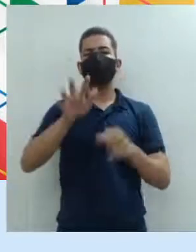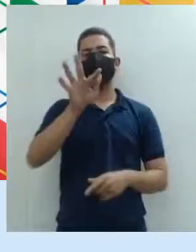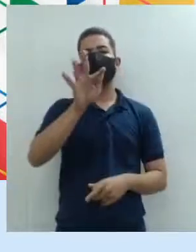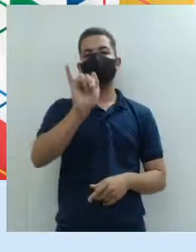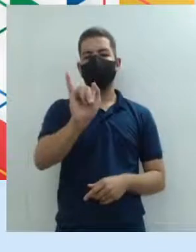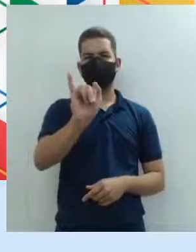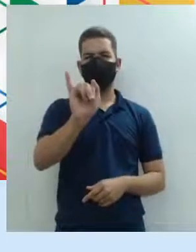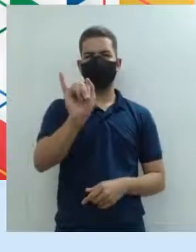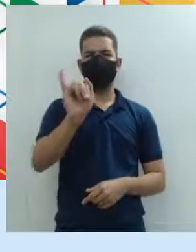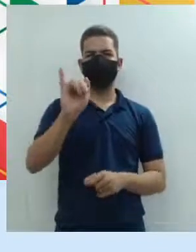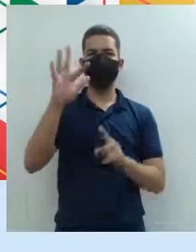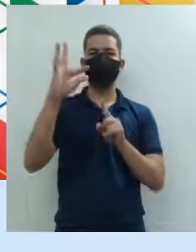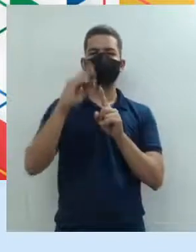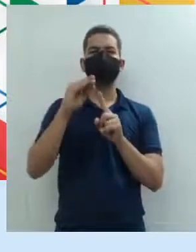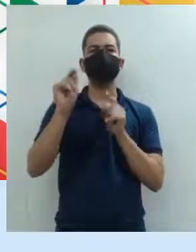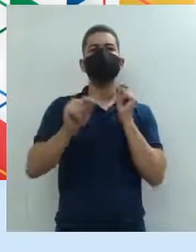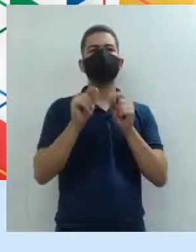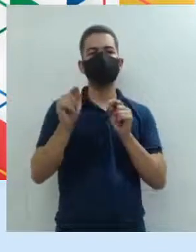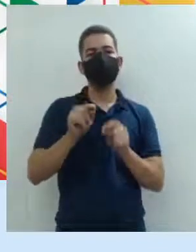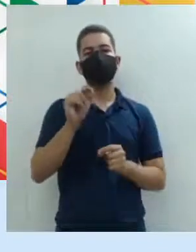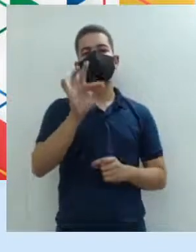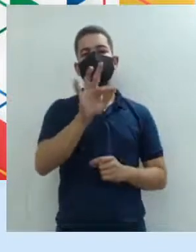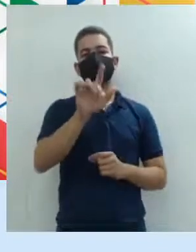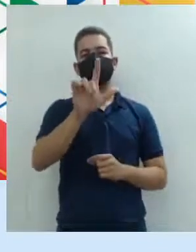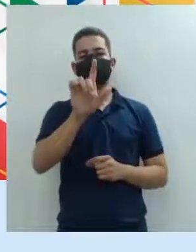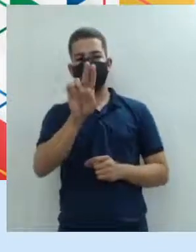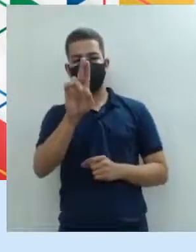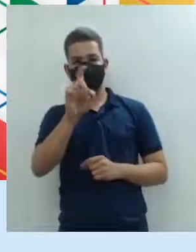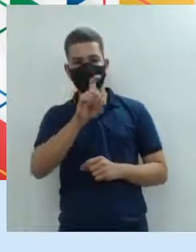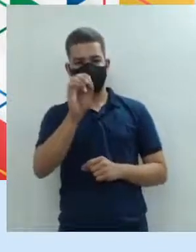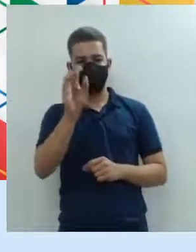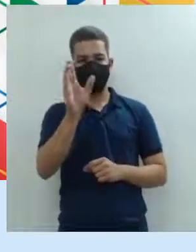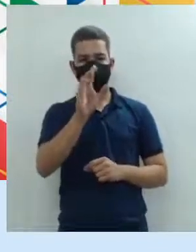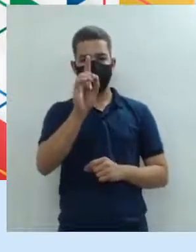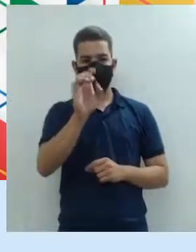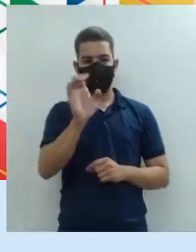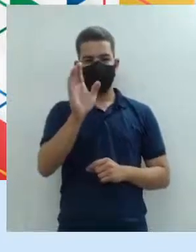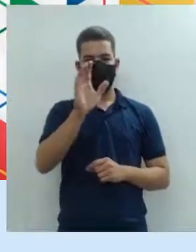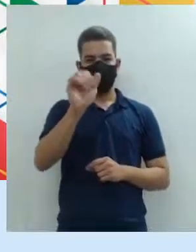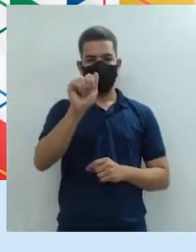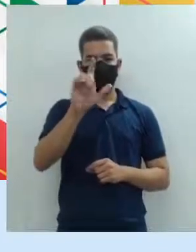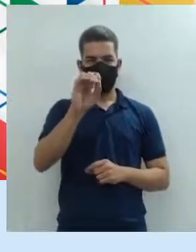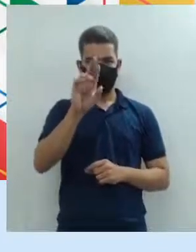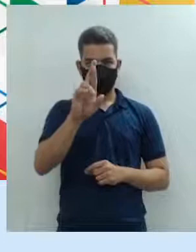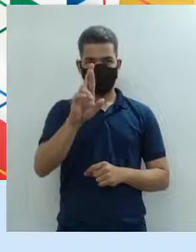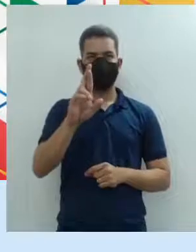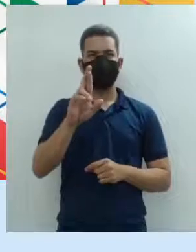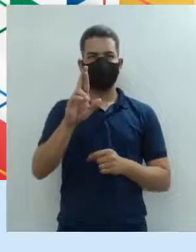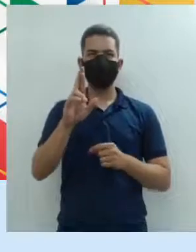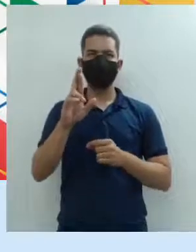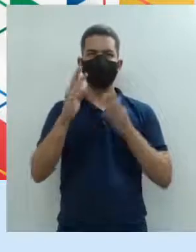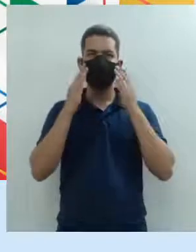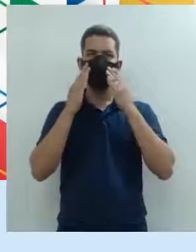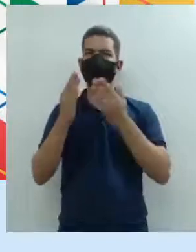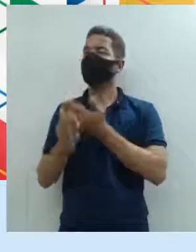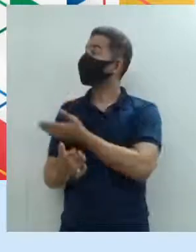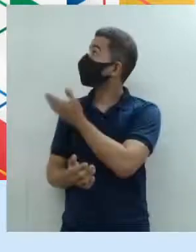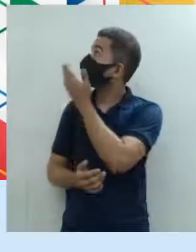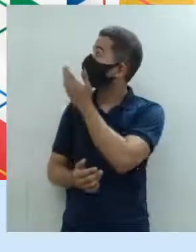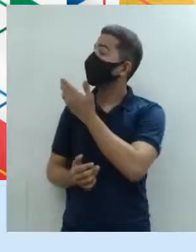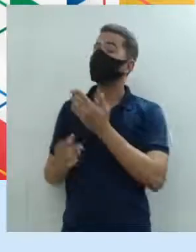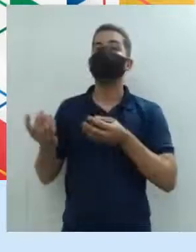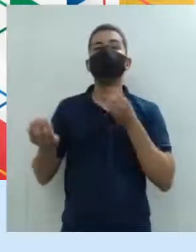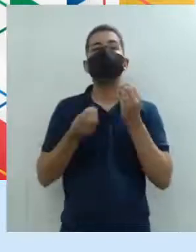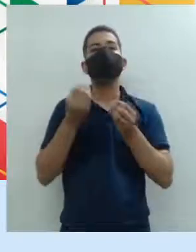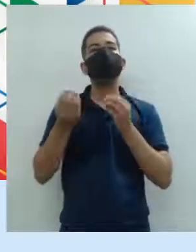gente na física fluxo de calor. A grande pergunta é como eu calculo esse fluxo de calor. Então, vamos lá. O fluxo de calor é